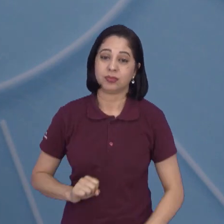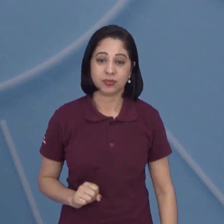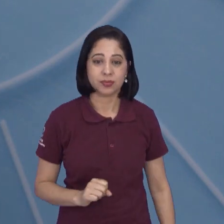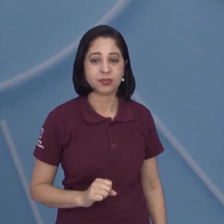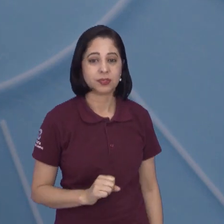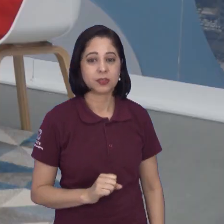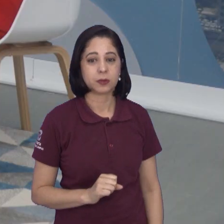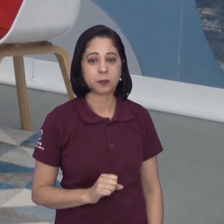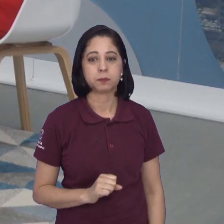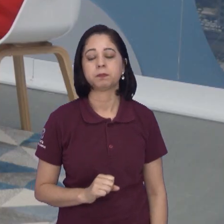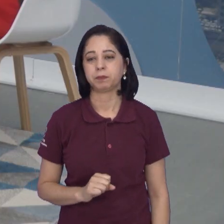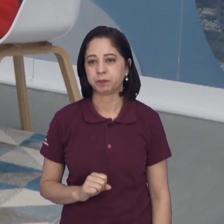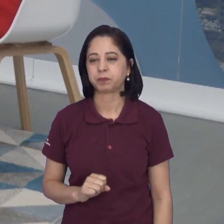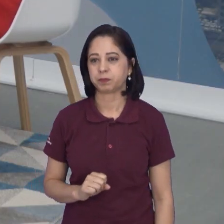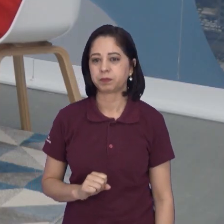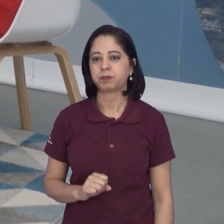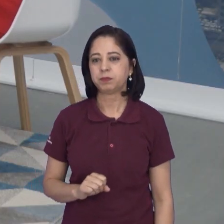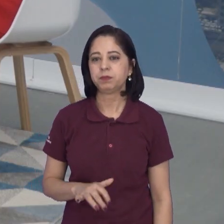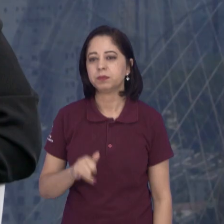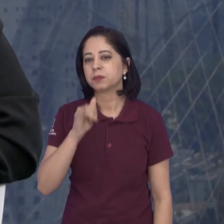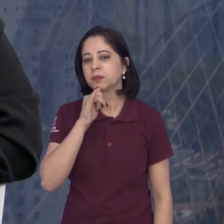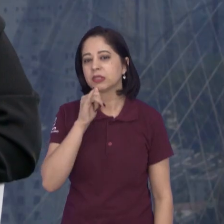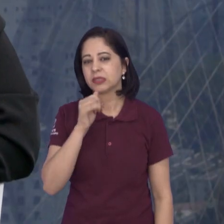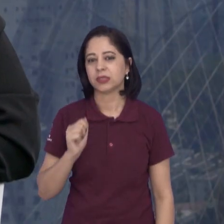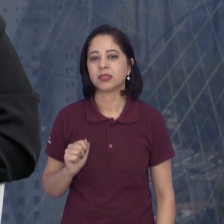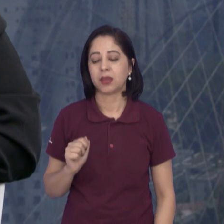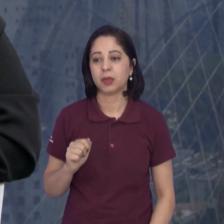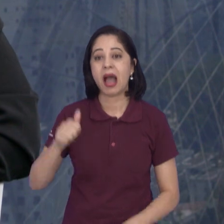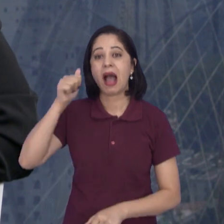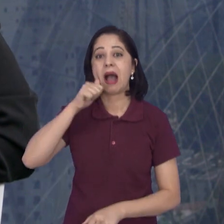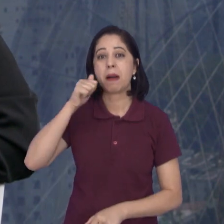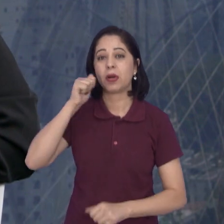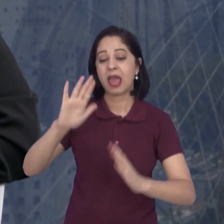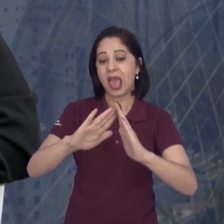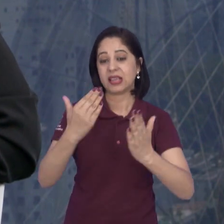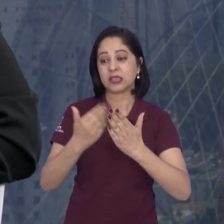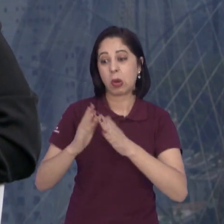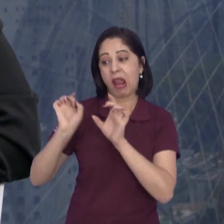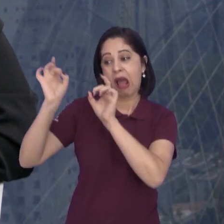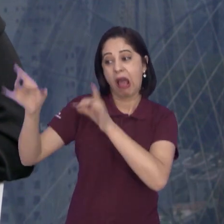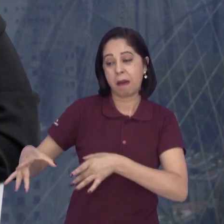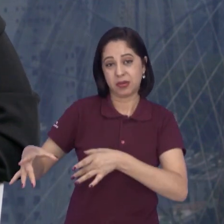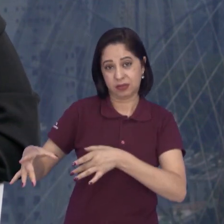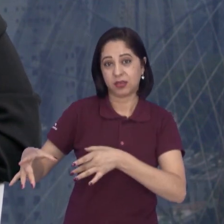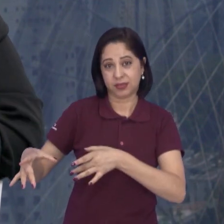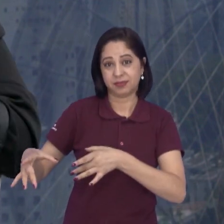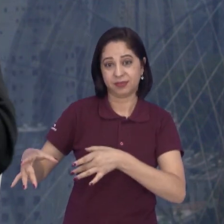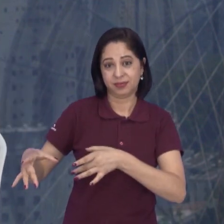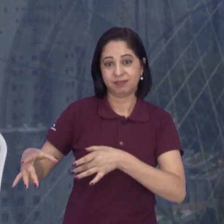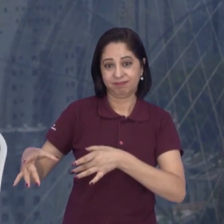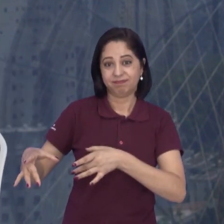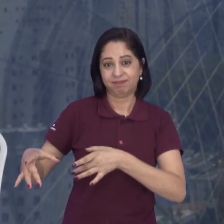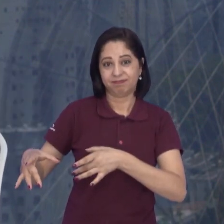gente sabe, por exemplo, que o número de evasão escolar de mulheres é muito maior do que de homens. Sim. Começa daí. Por quê? Porque